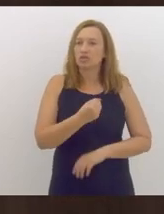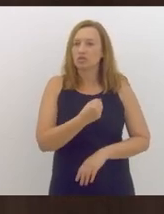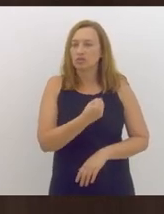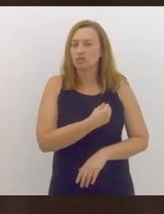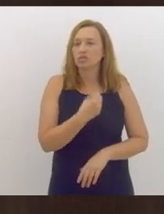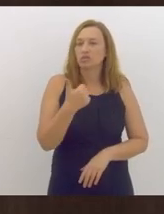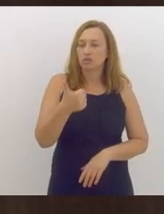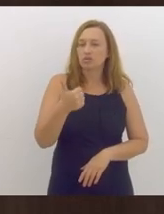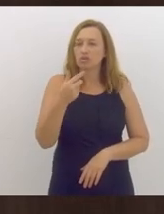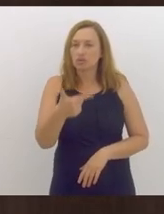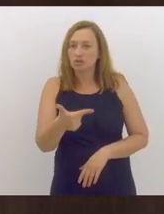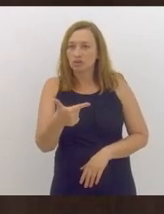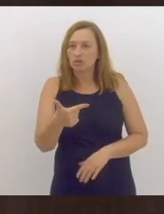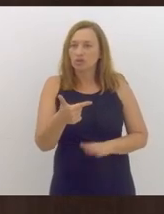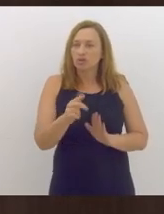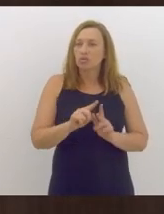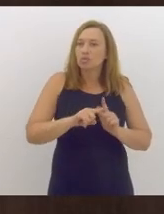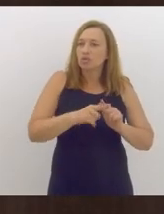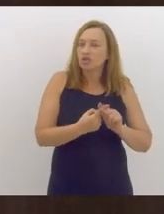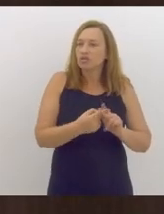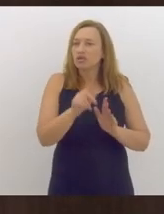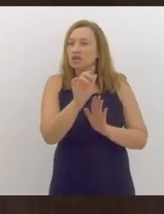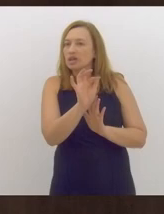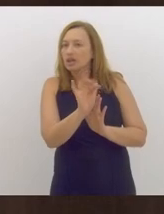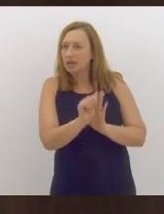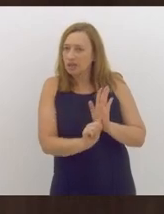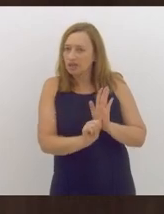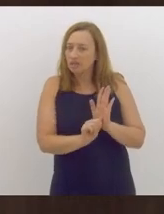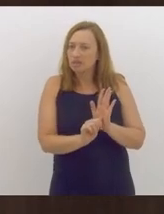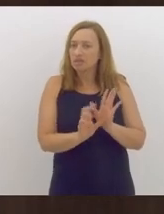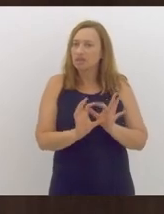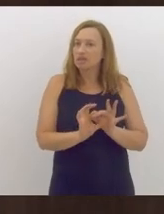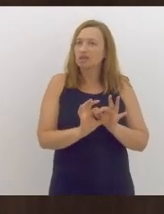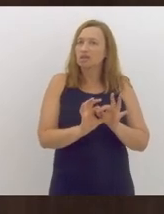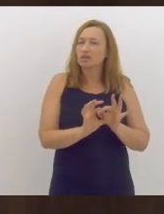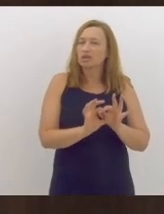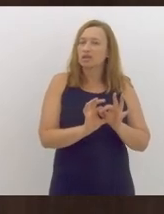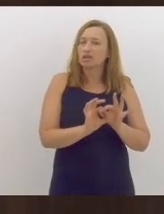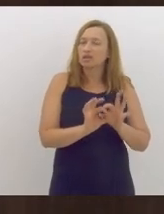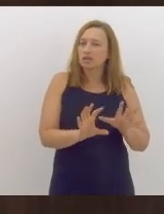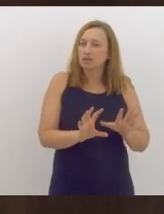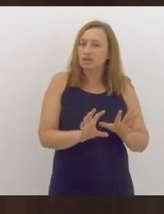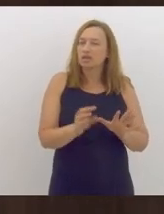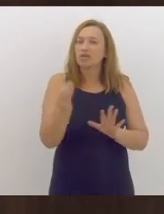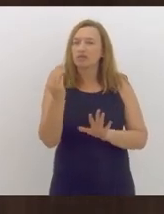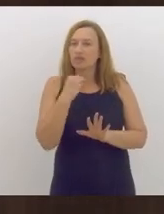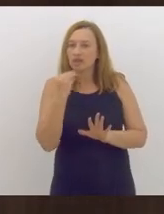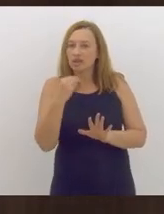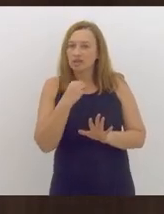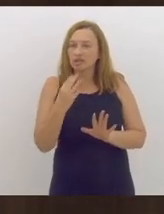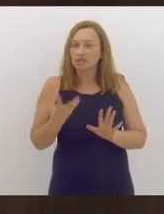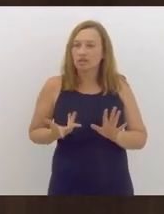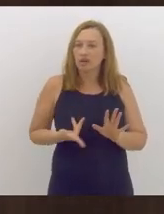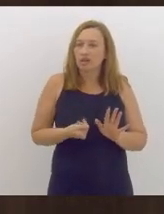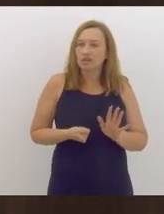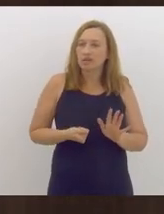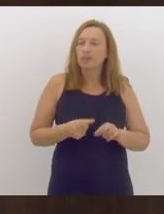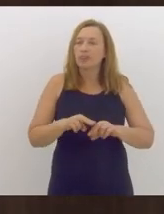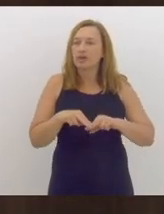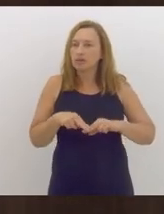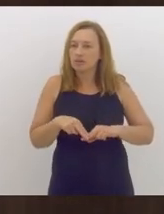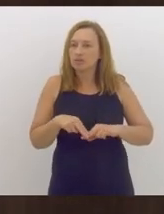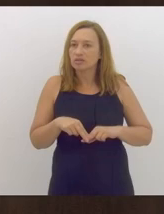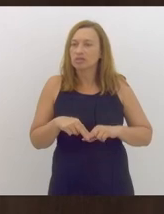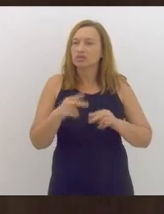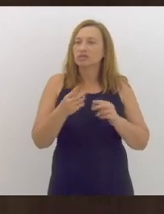2 modificam a redação para tornar autorizativo o projeto, enfraquecendo a sua eficácia. Por isso,